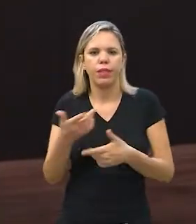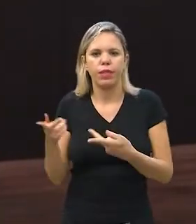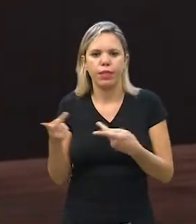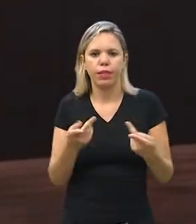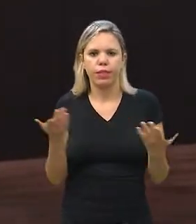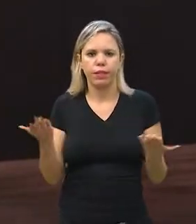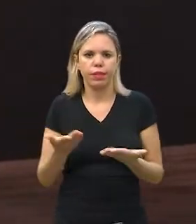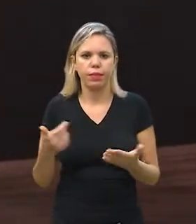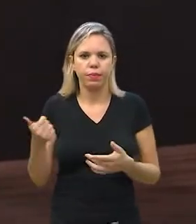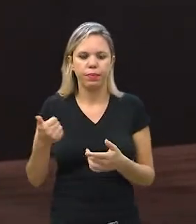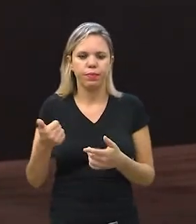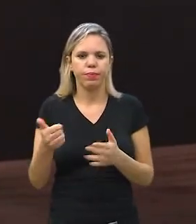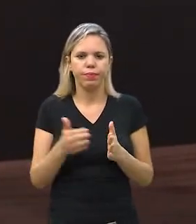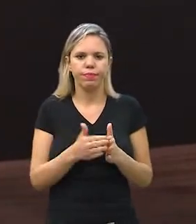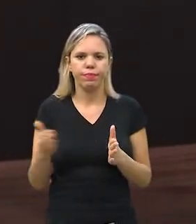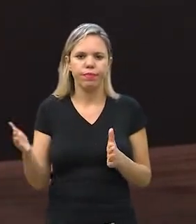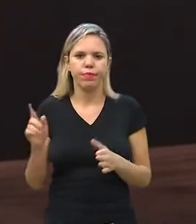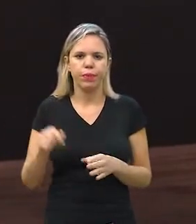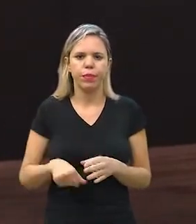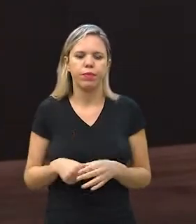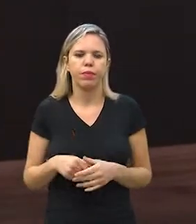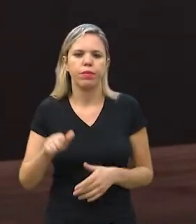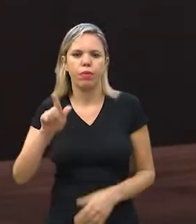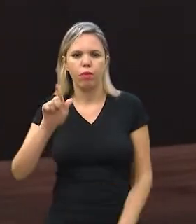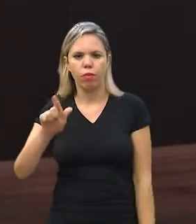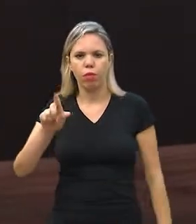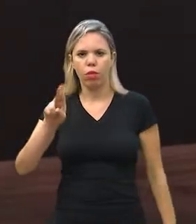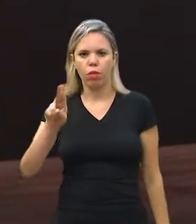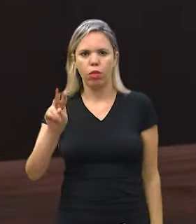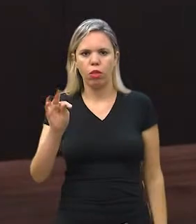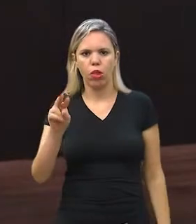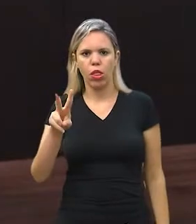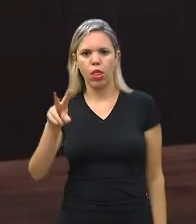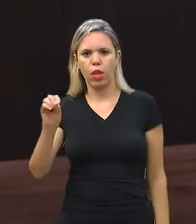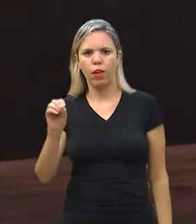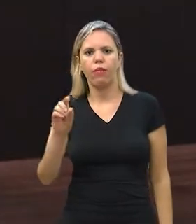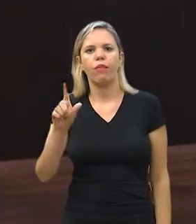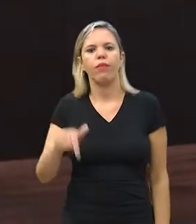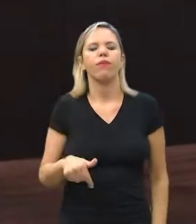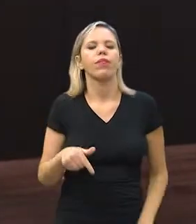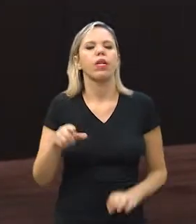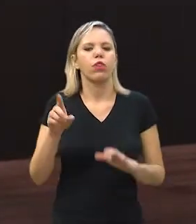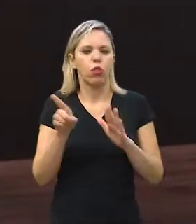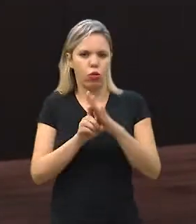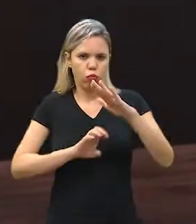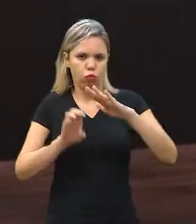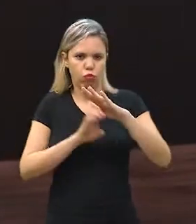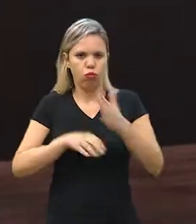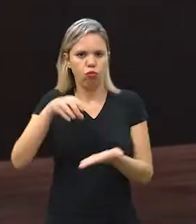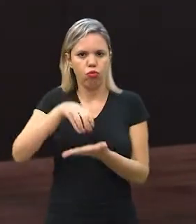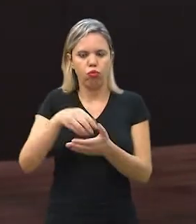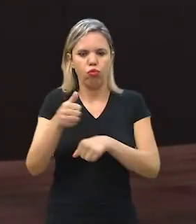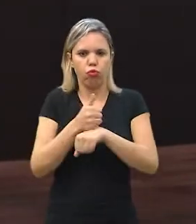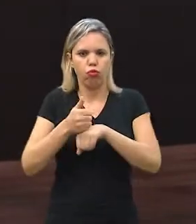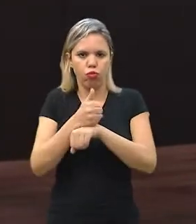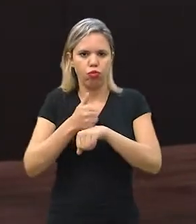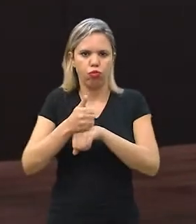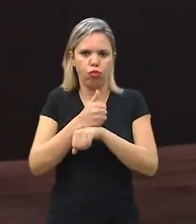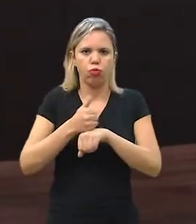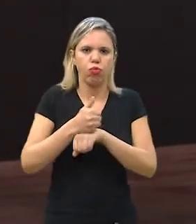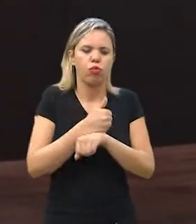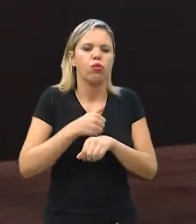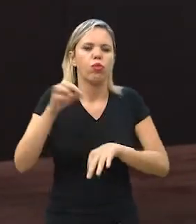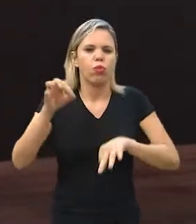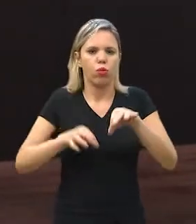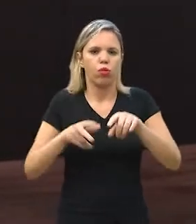negócio. E o nosso convidado neste primeiro bloco é o Gustavo Agiesse. Ele é empresário do